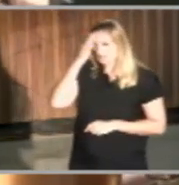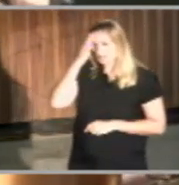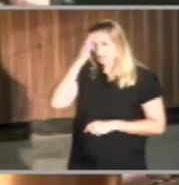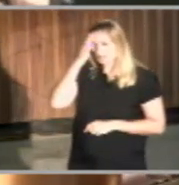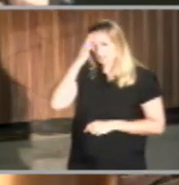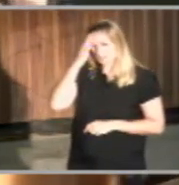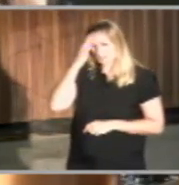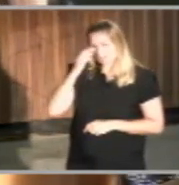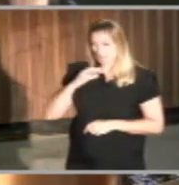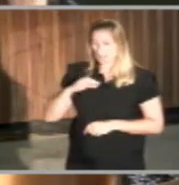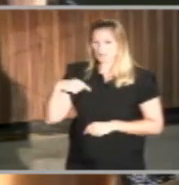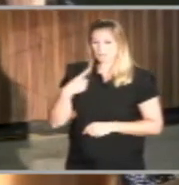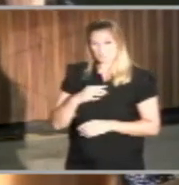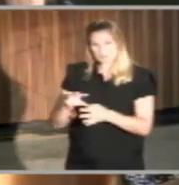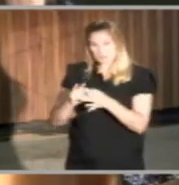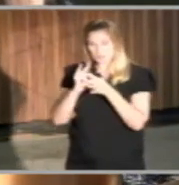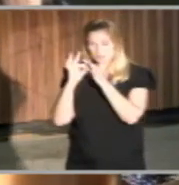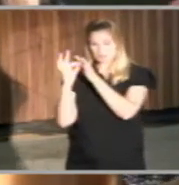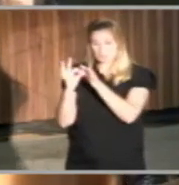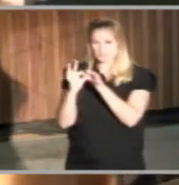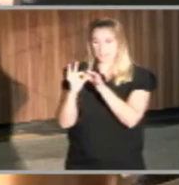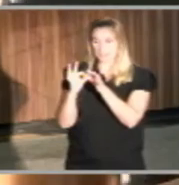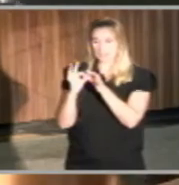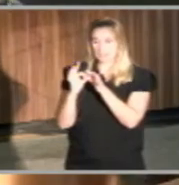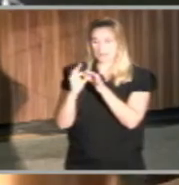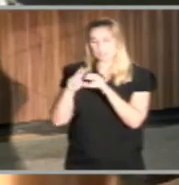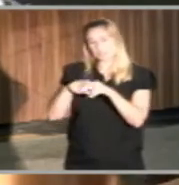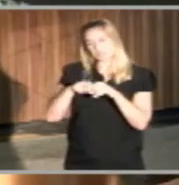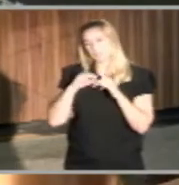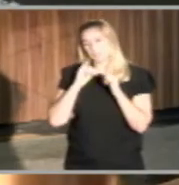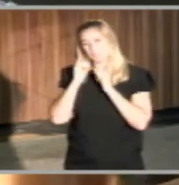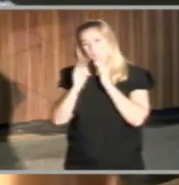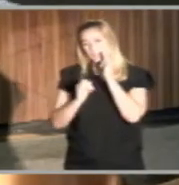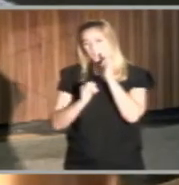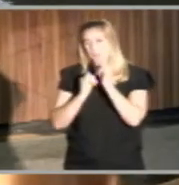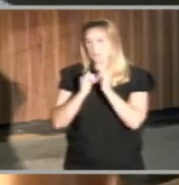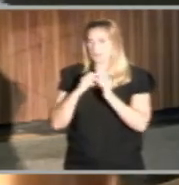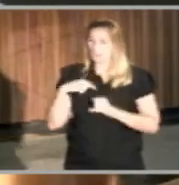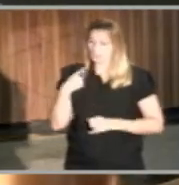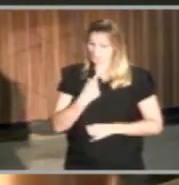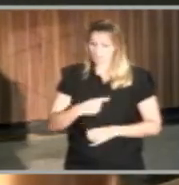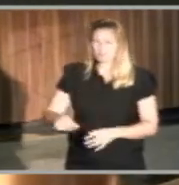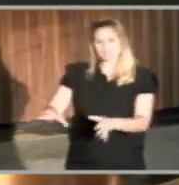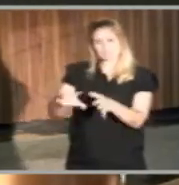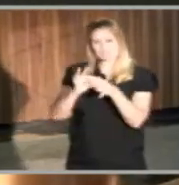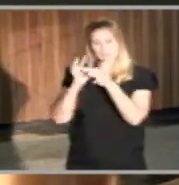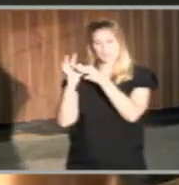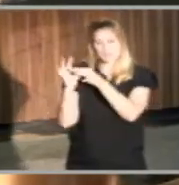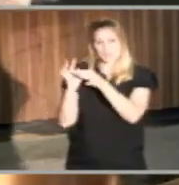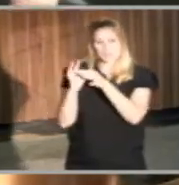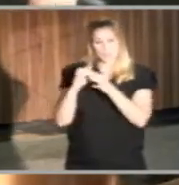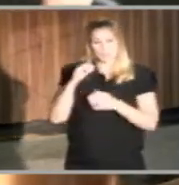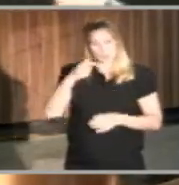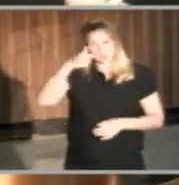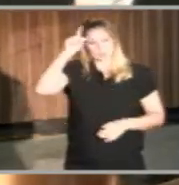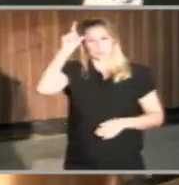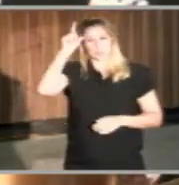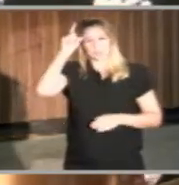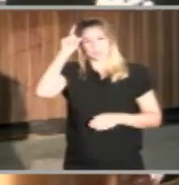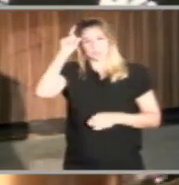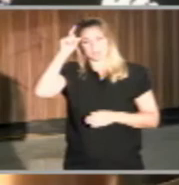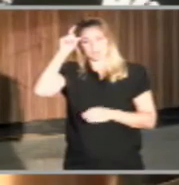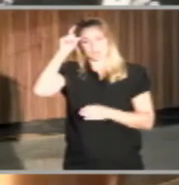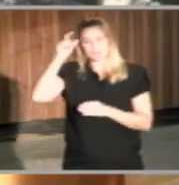internet, do Espírito do Senhor. Estamos todos unidos. Ontem eu recebi um e-mail da comunicação, 6 anos,